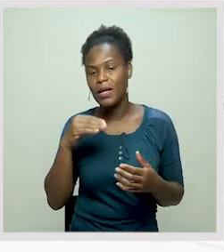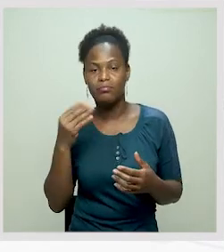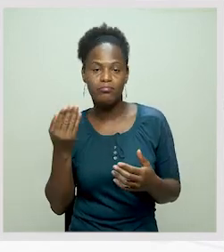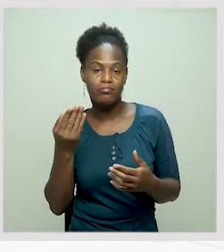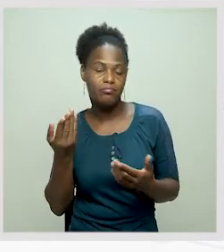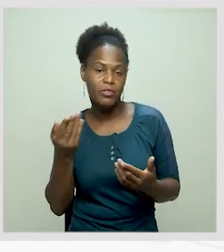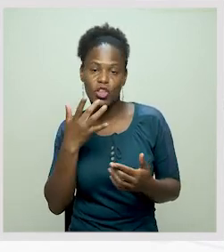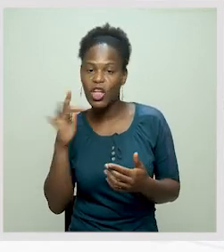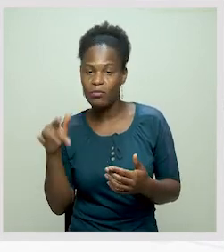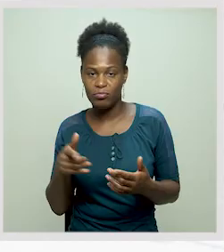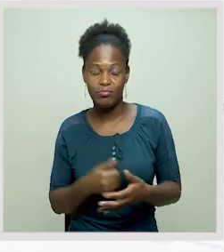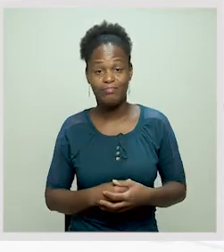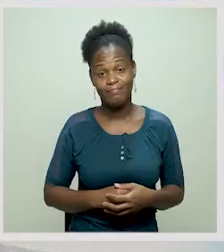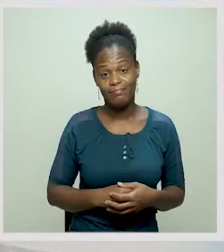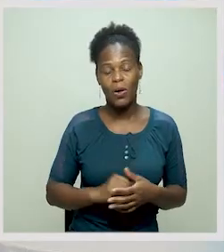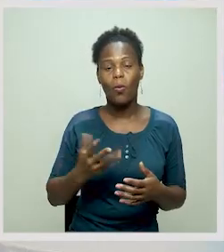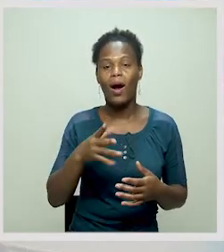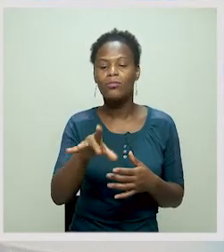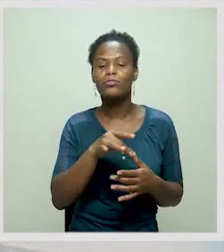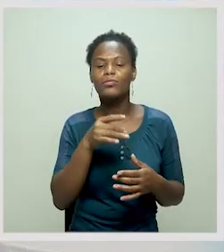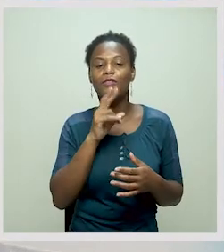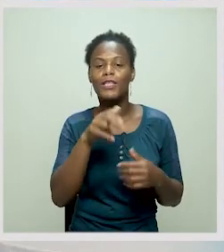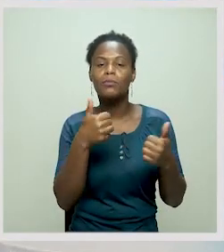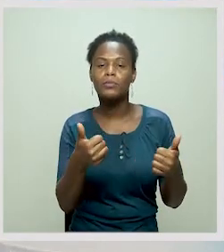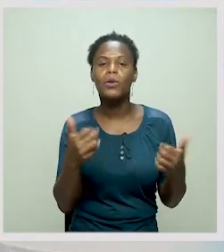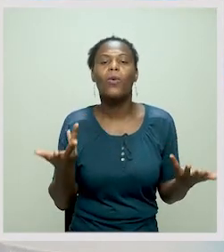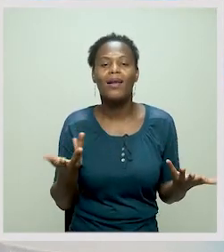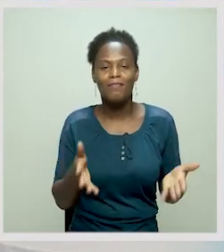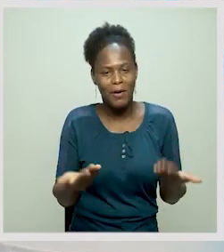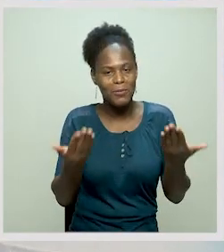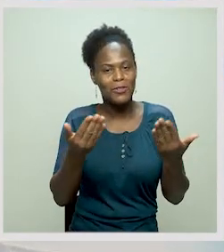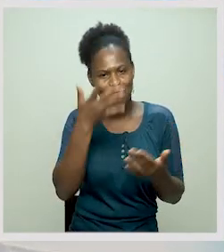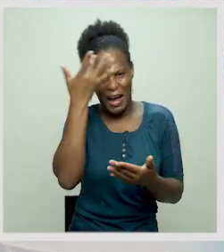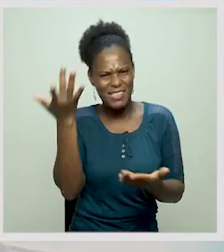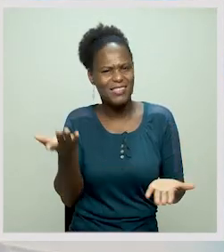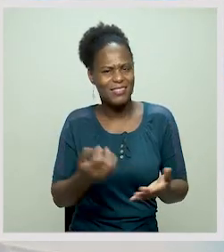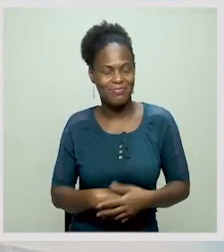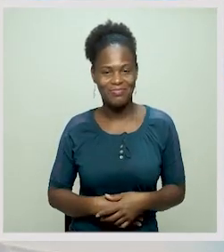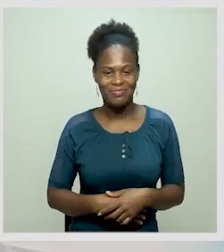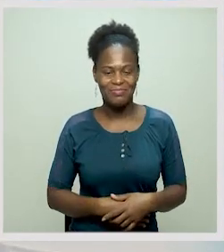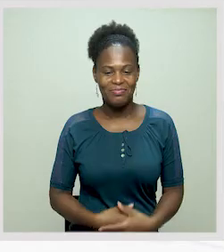solicitou um crédito externo. Qual é a opção correta? Vamos lá, muito fácil.